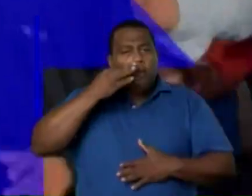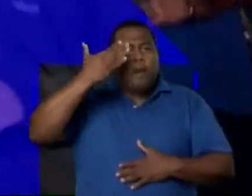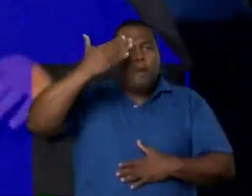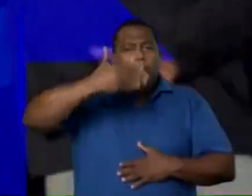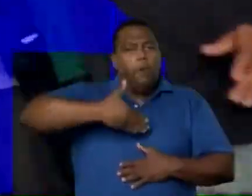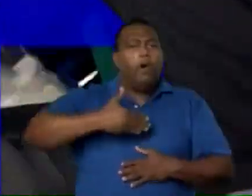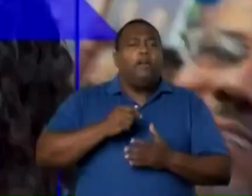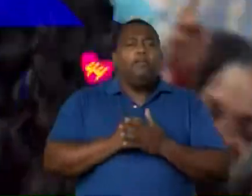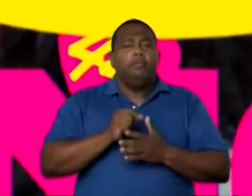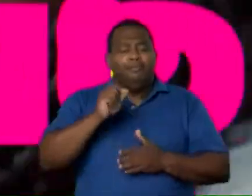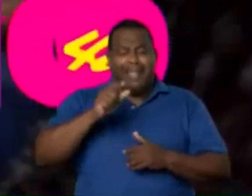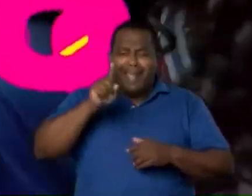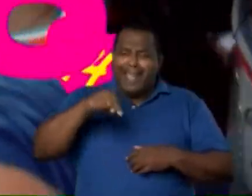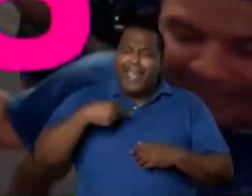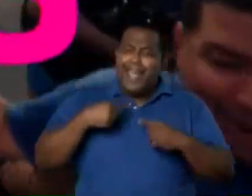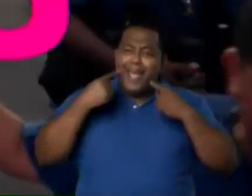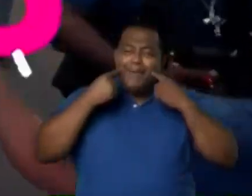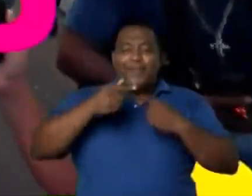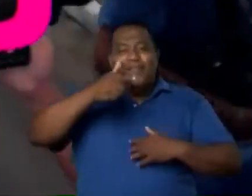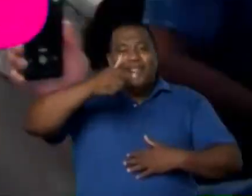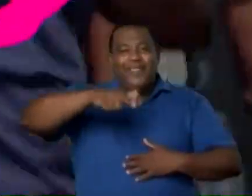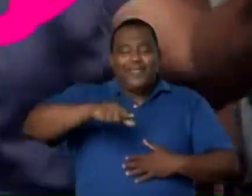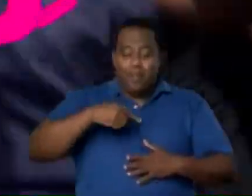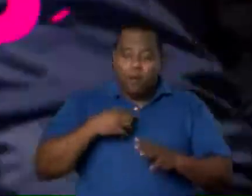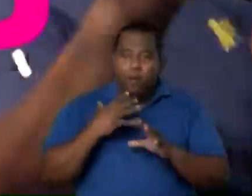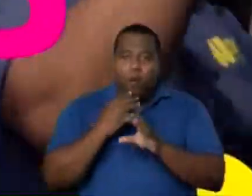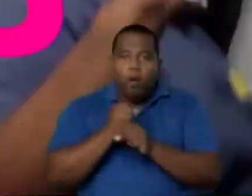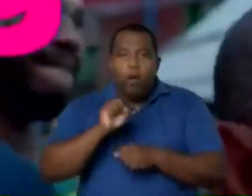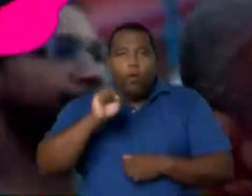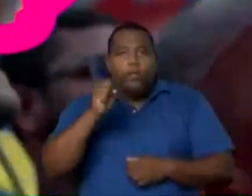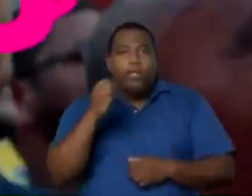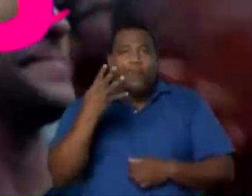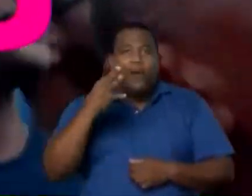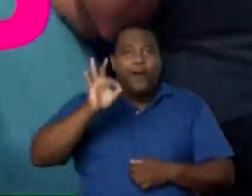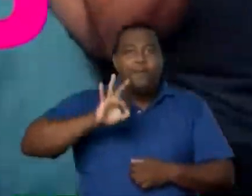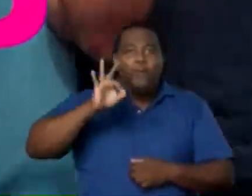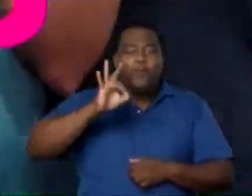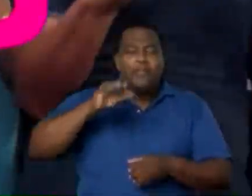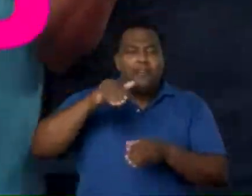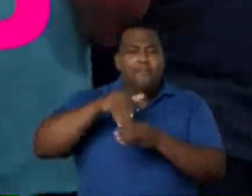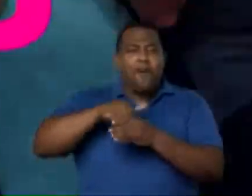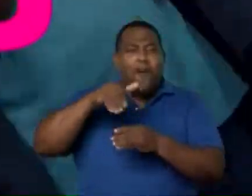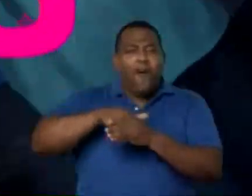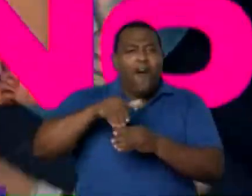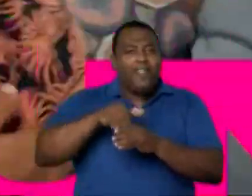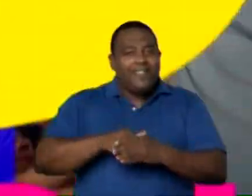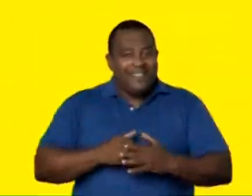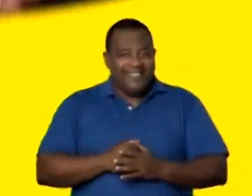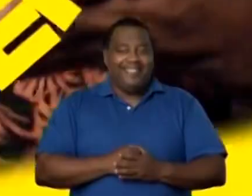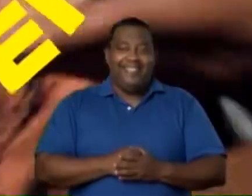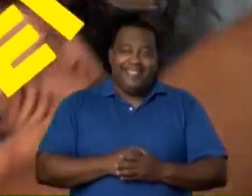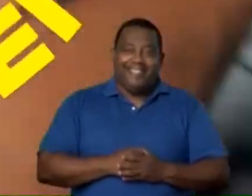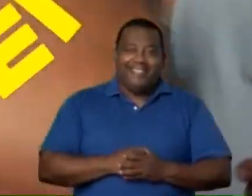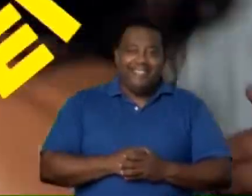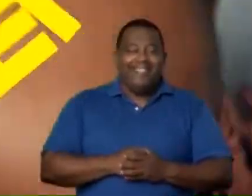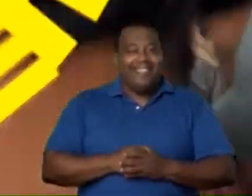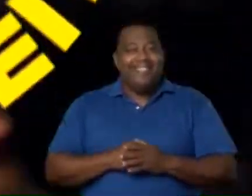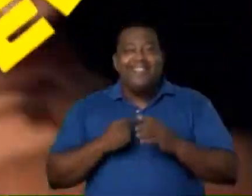pesquisa confirma. É Bruno de novo com 84% dos votos válidos.